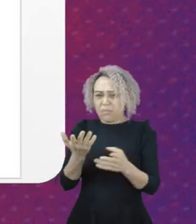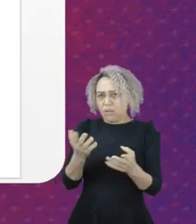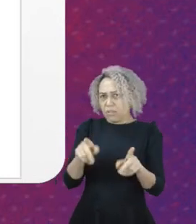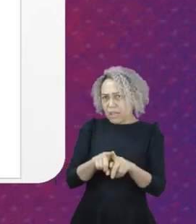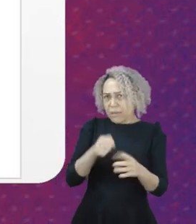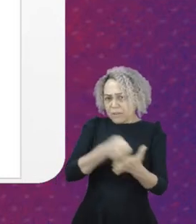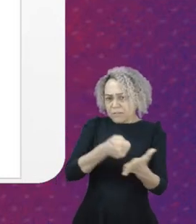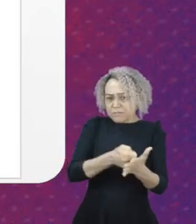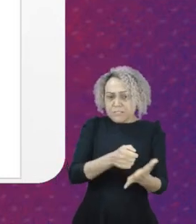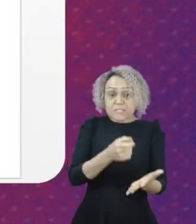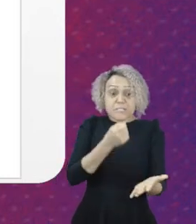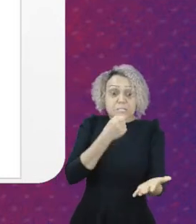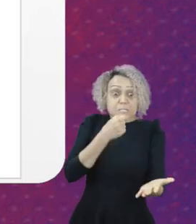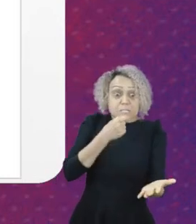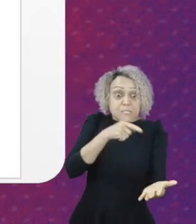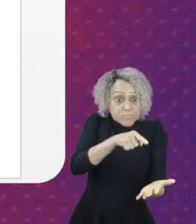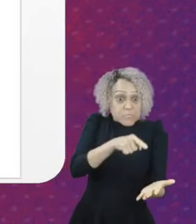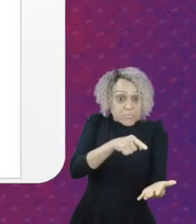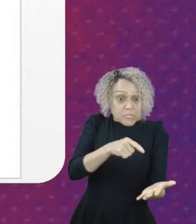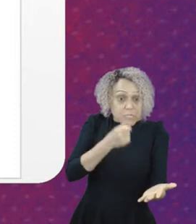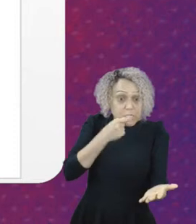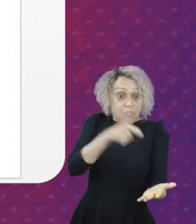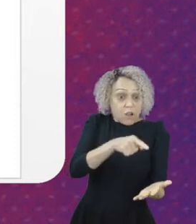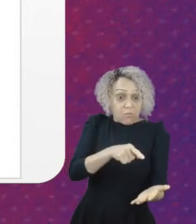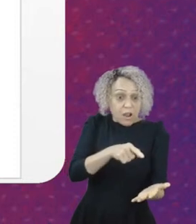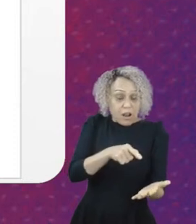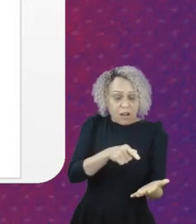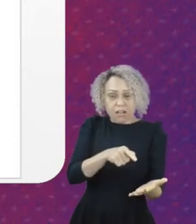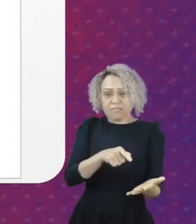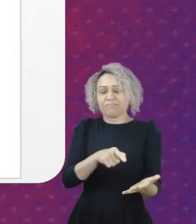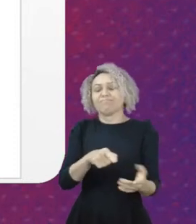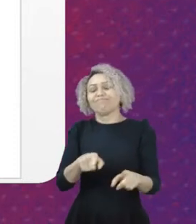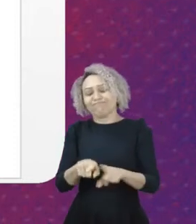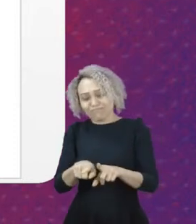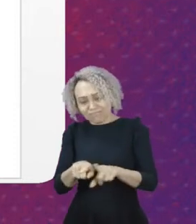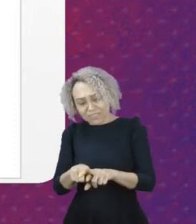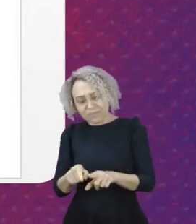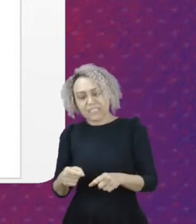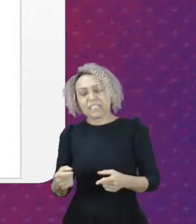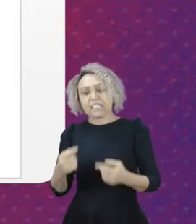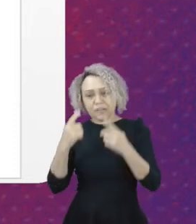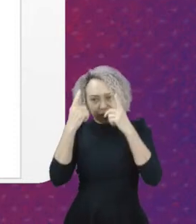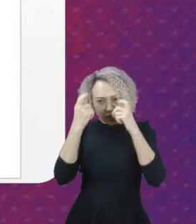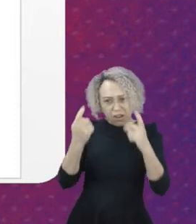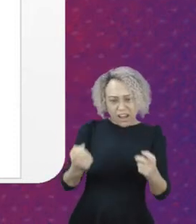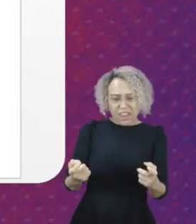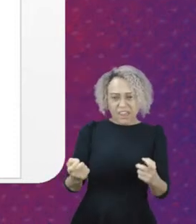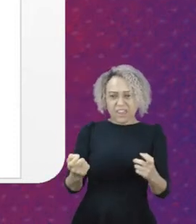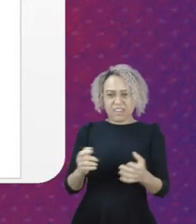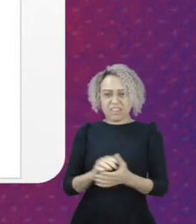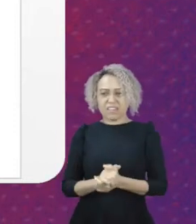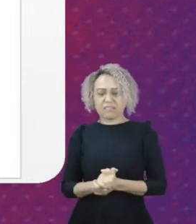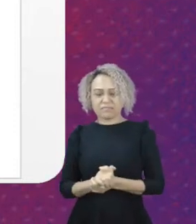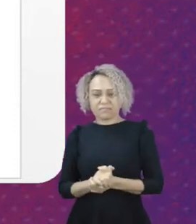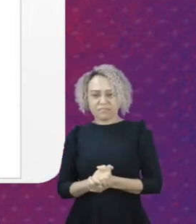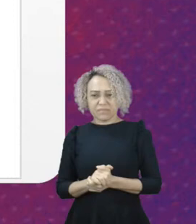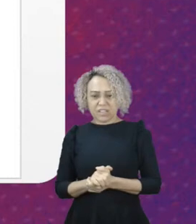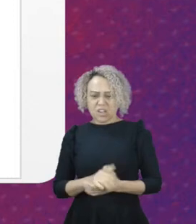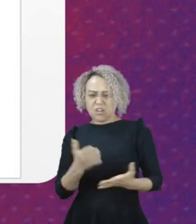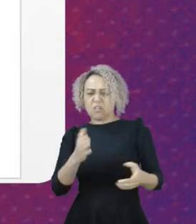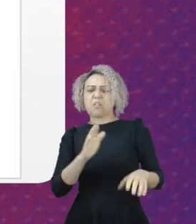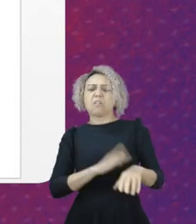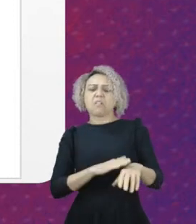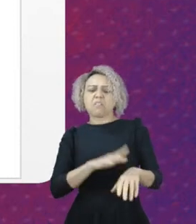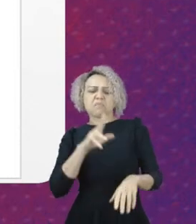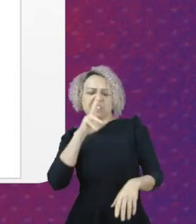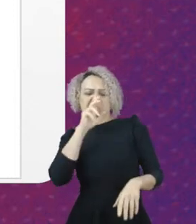à força, principalmente medicamentos relacionados a emagrecimento, a ficar forte, a tirar você da